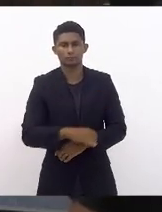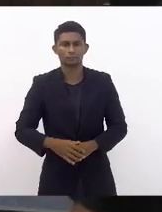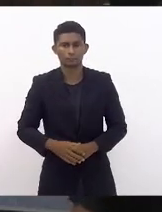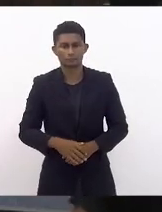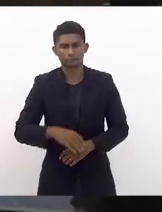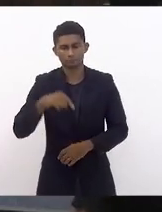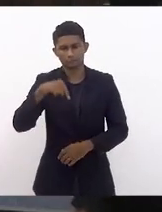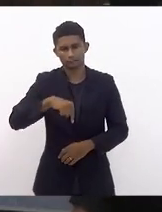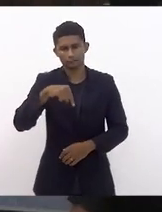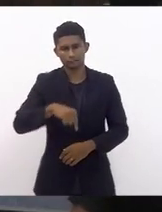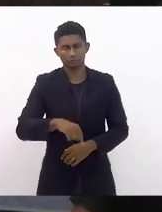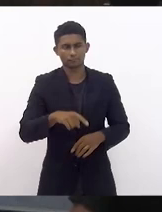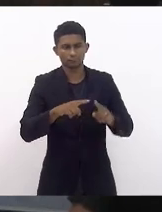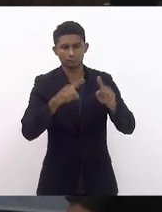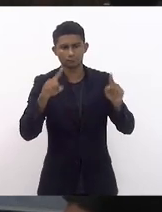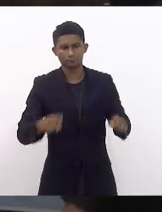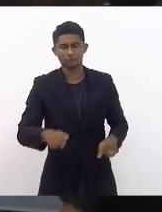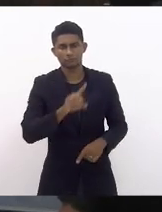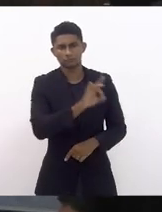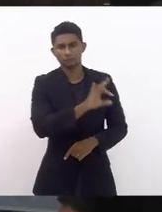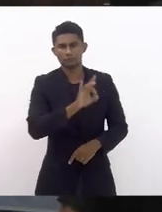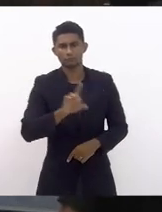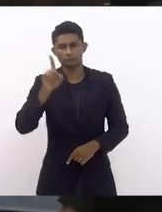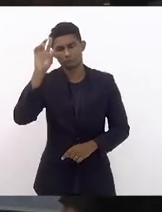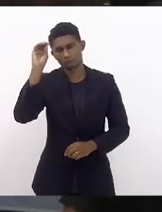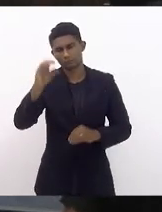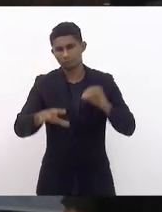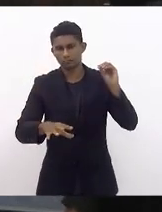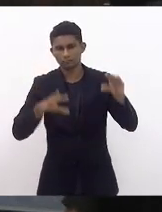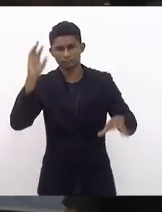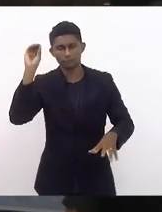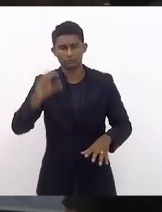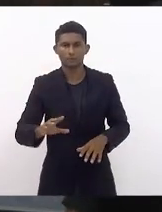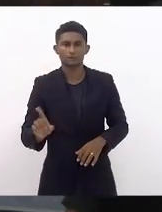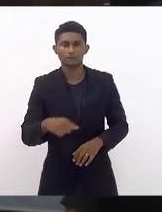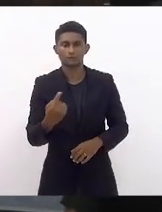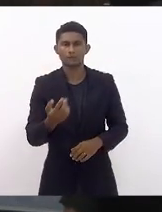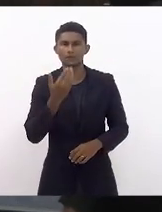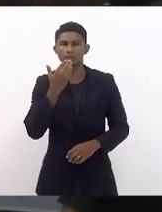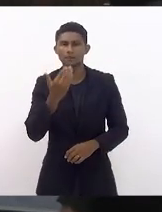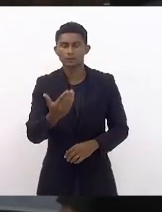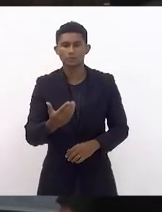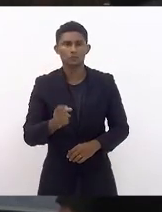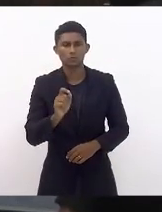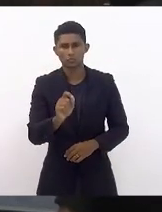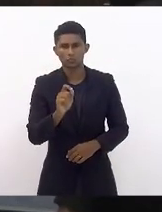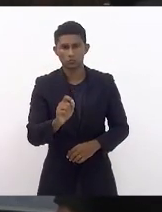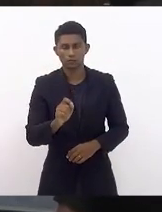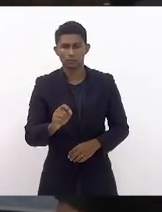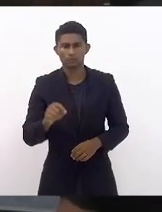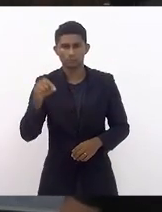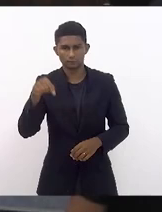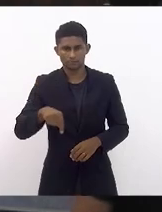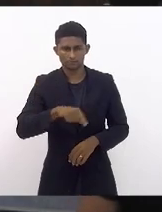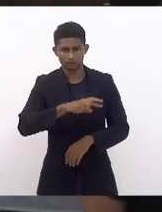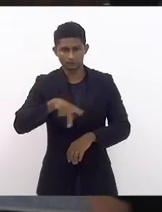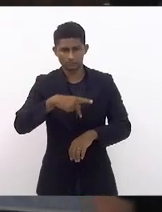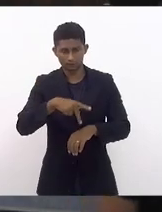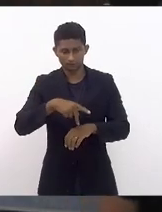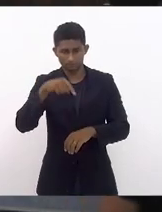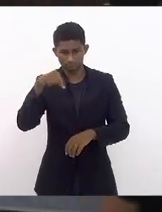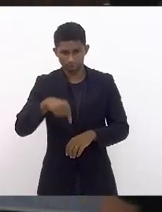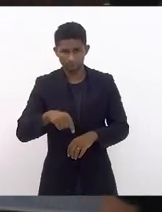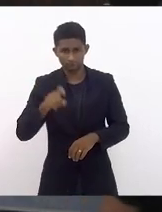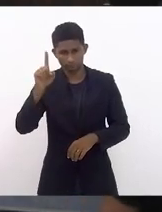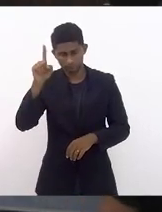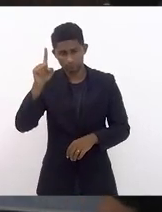cada servidor seja abençoado. E, Senhor, nós pedimos que o Senhor traga para a nossa nação as virtudes